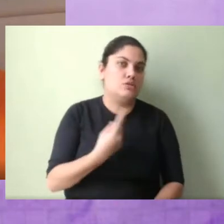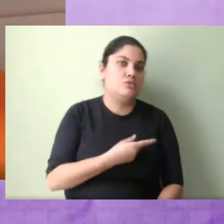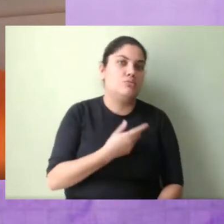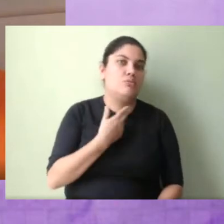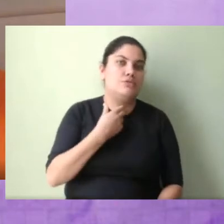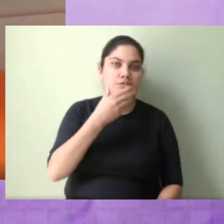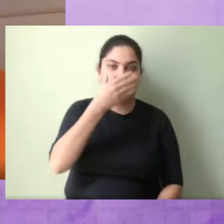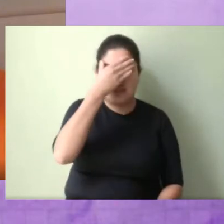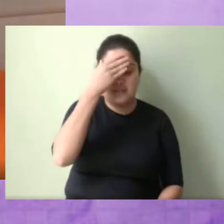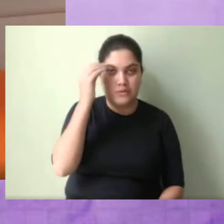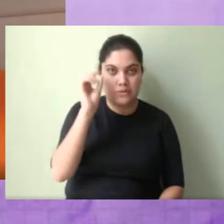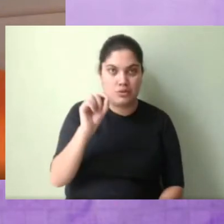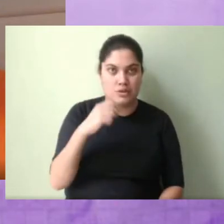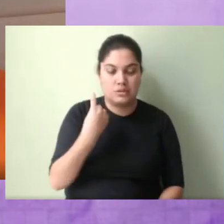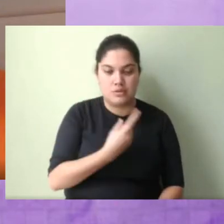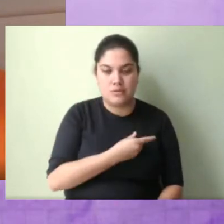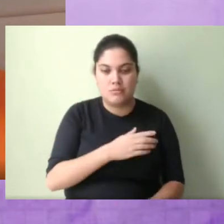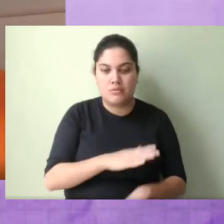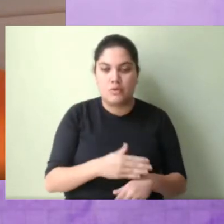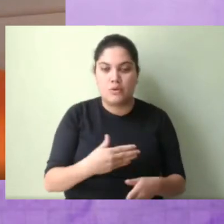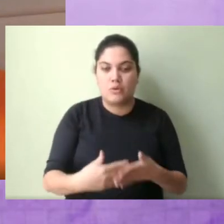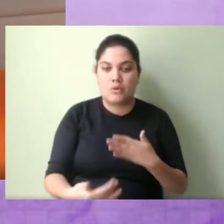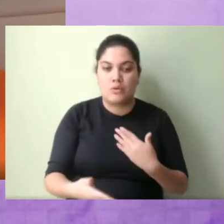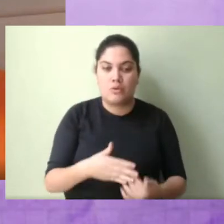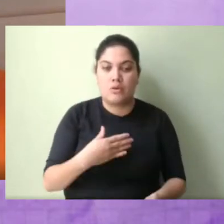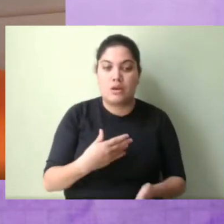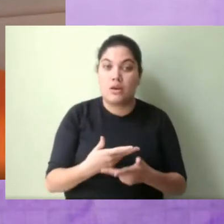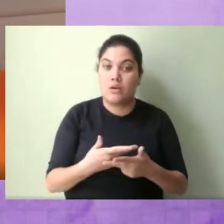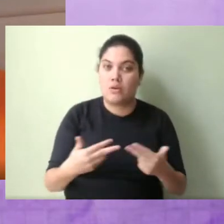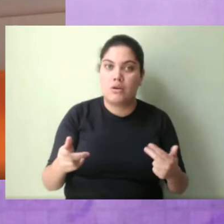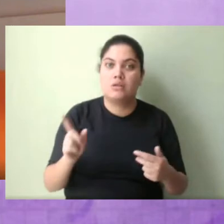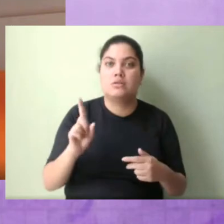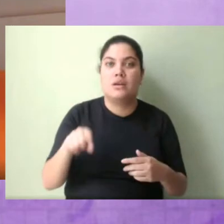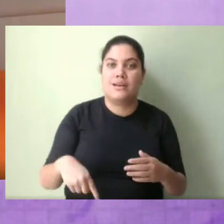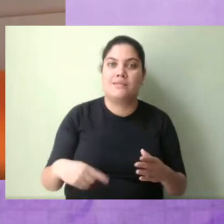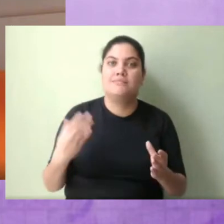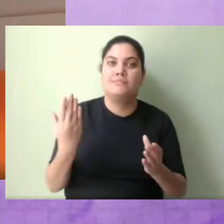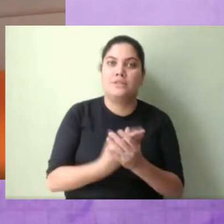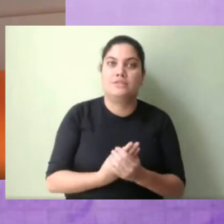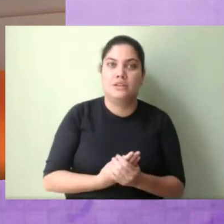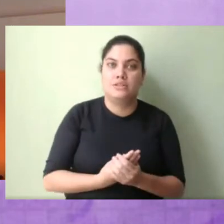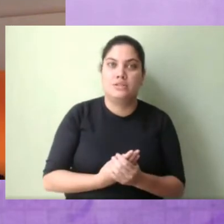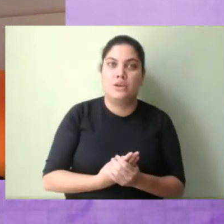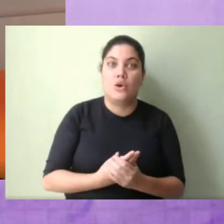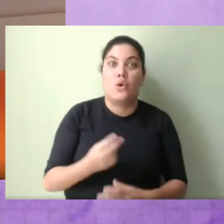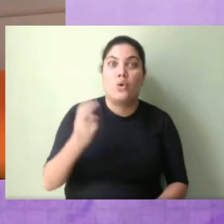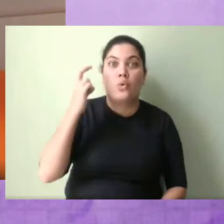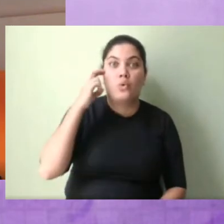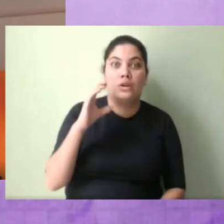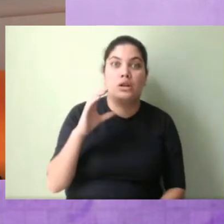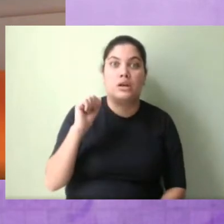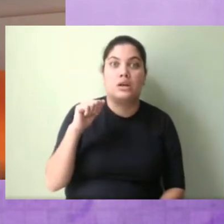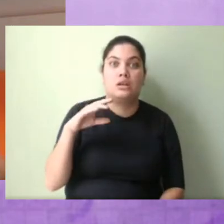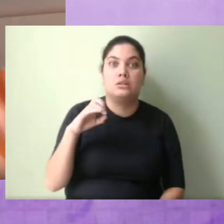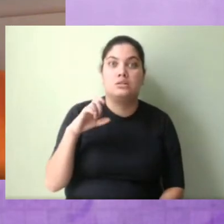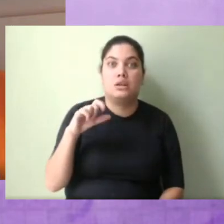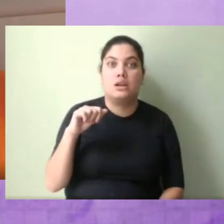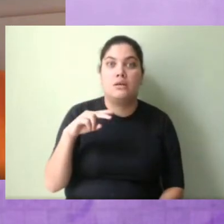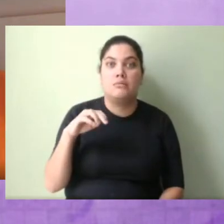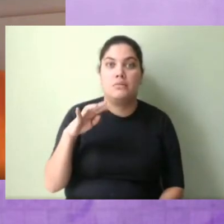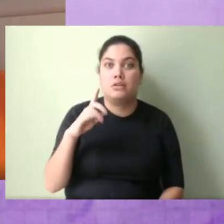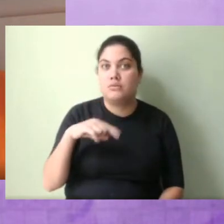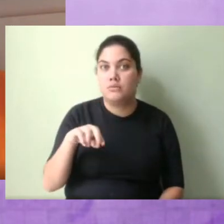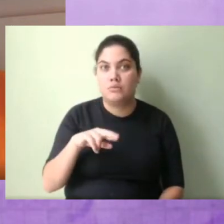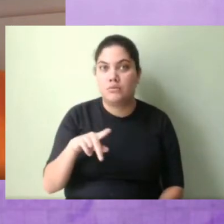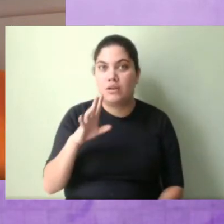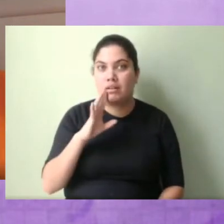significativos, eu acho que vale a pena dar atenção para isso, inclusive atenção com uns outros